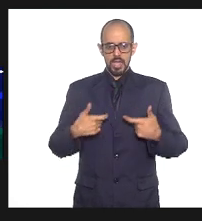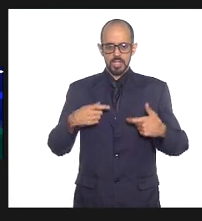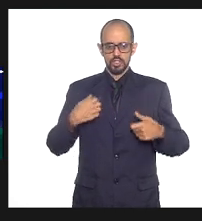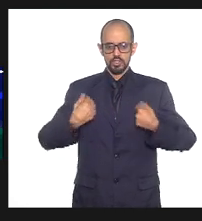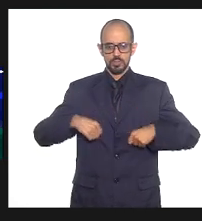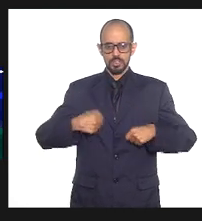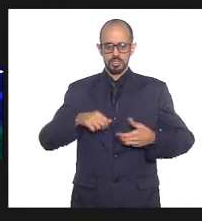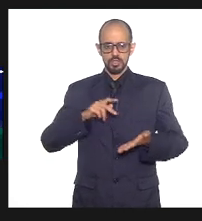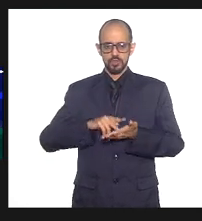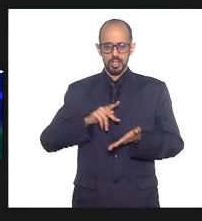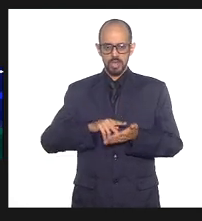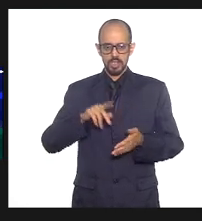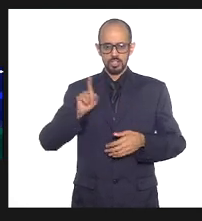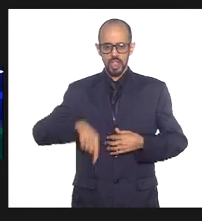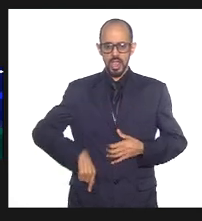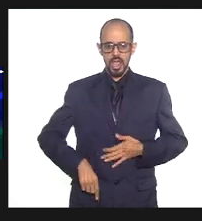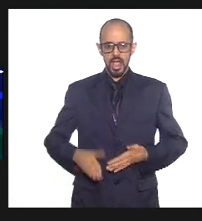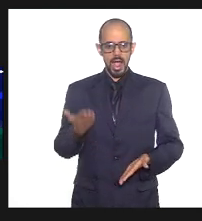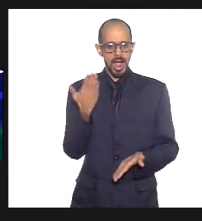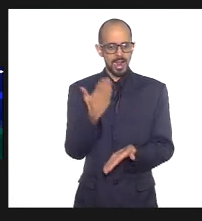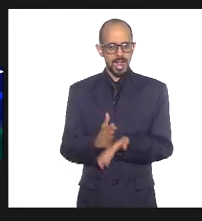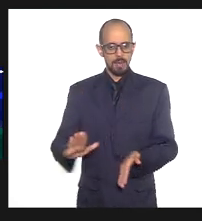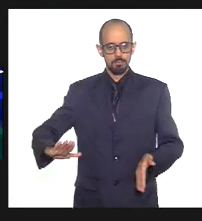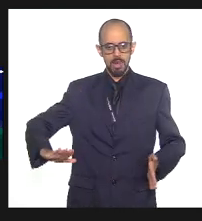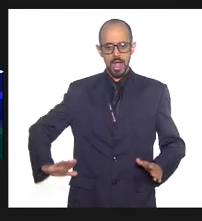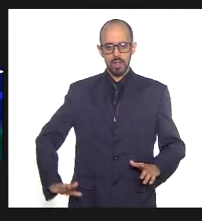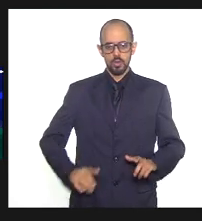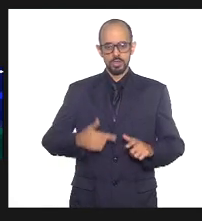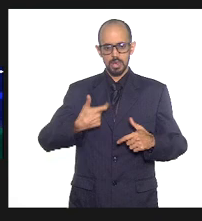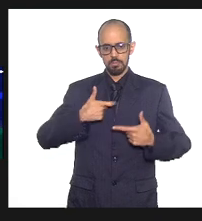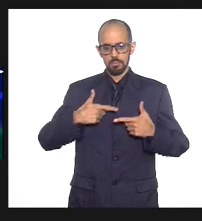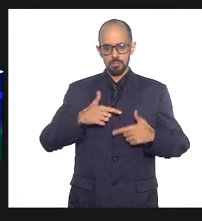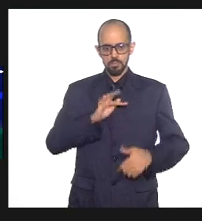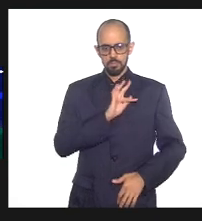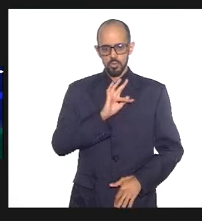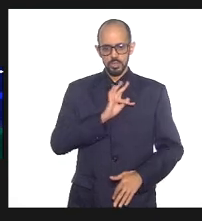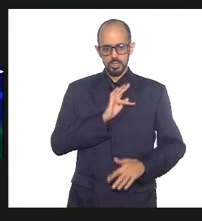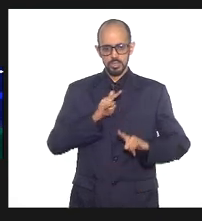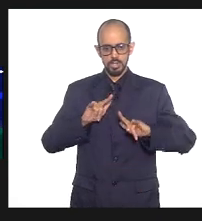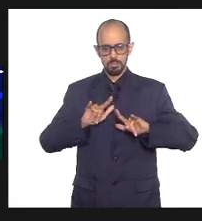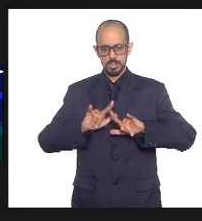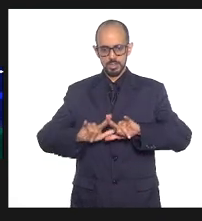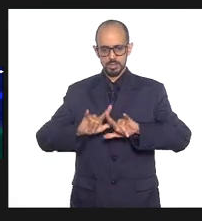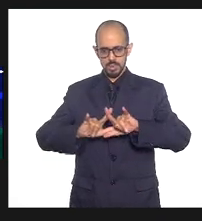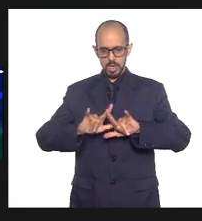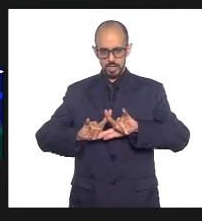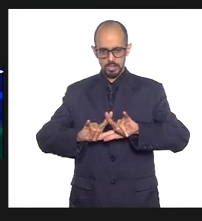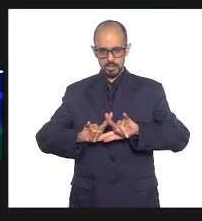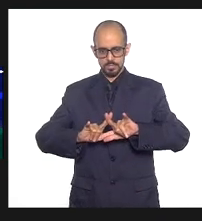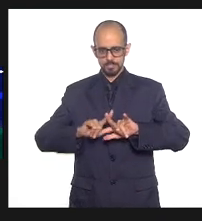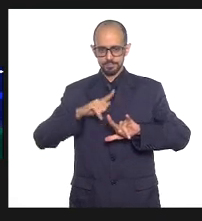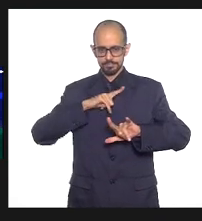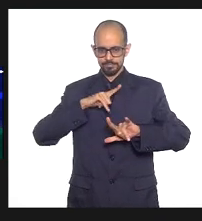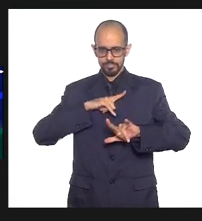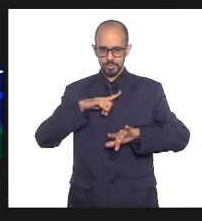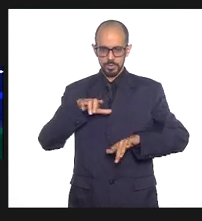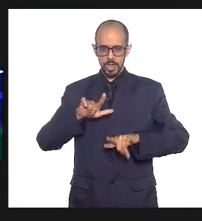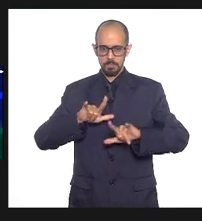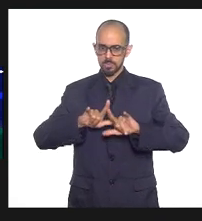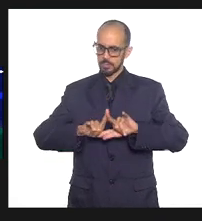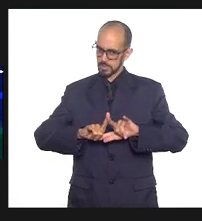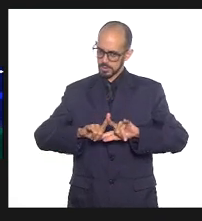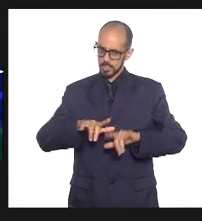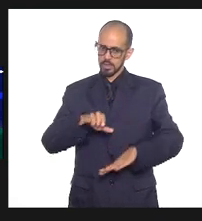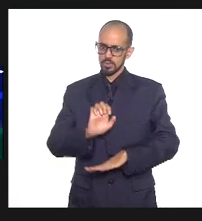acabar com a polícia miliciana, que tem muitos milicianos no Estado do Rio de Janeiro,